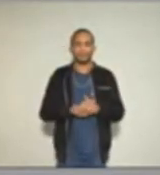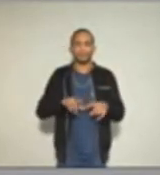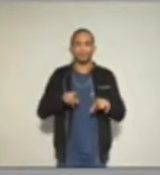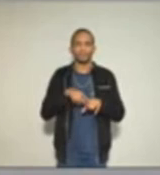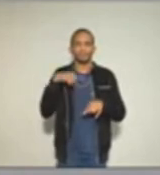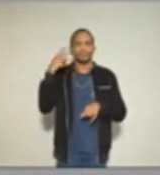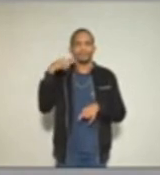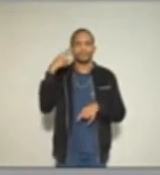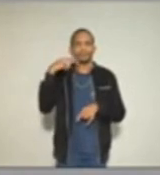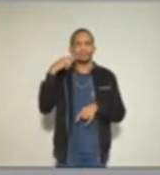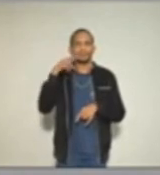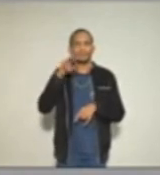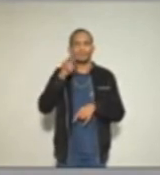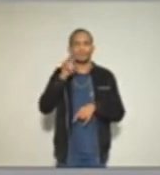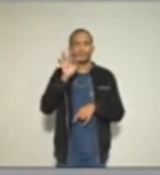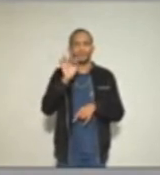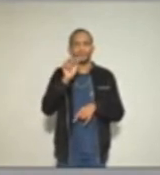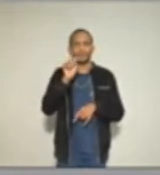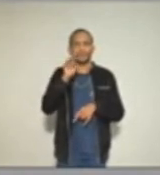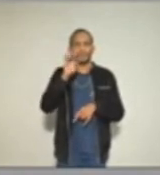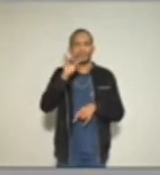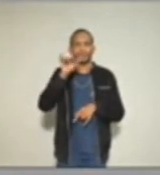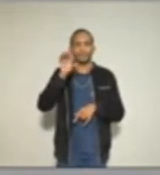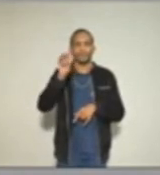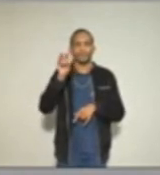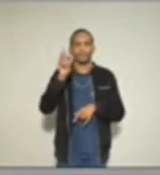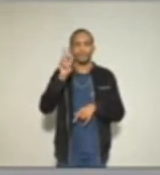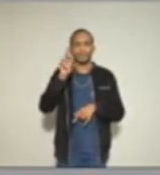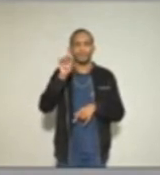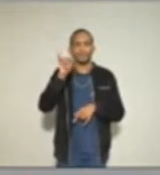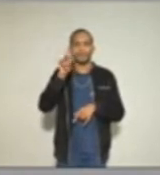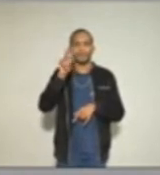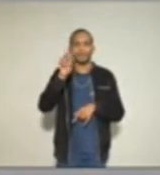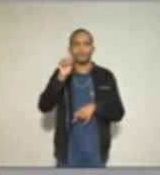Vereador Fábio Riva, líder do governo na Câmara Municipal.